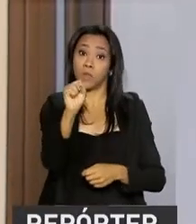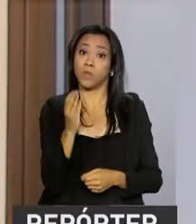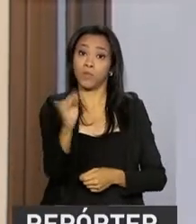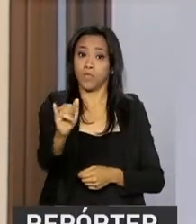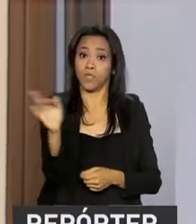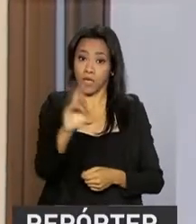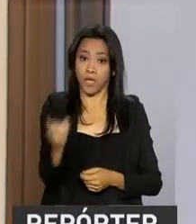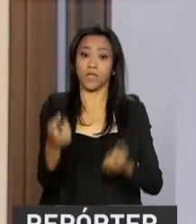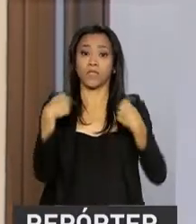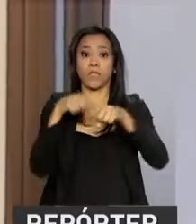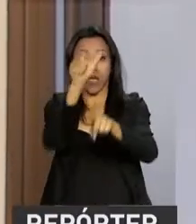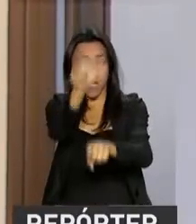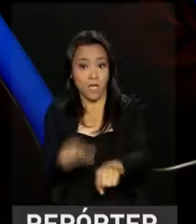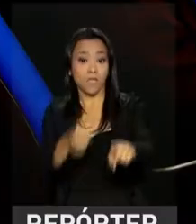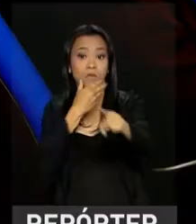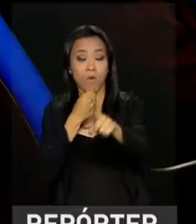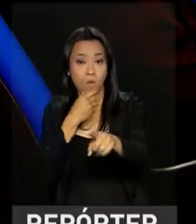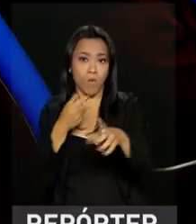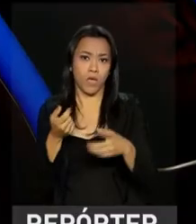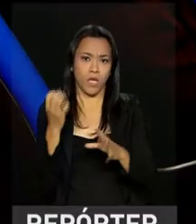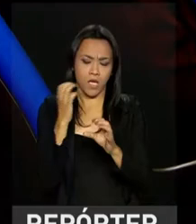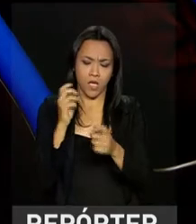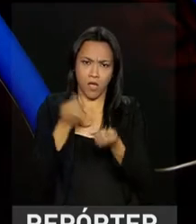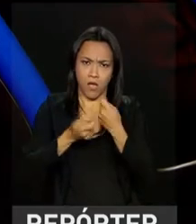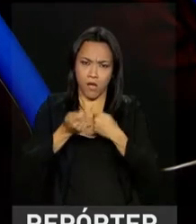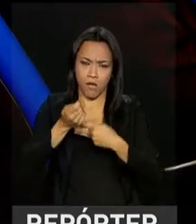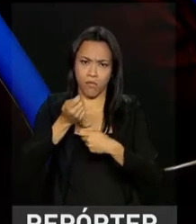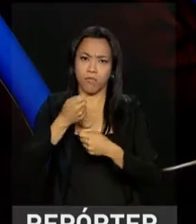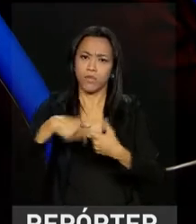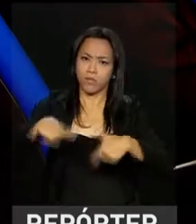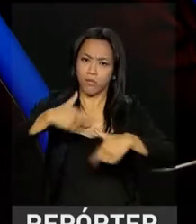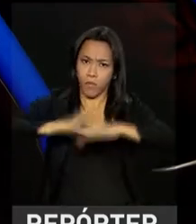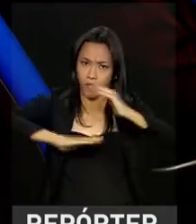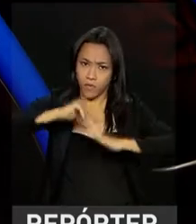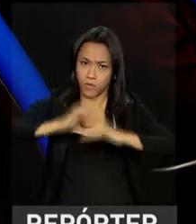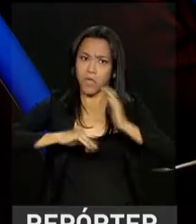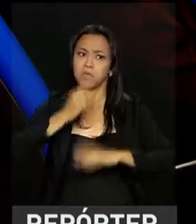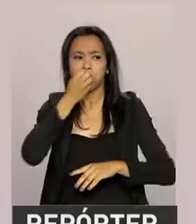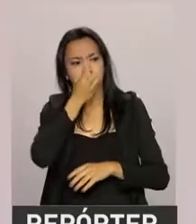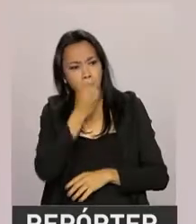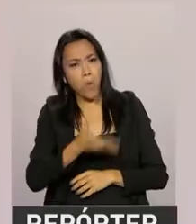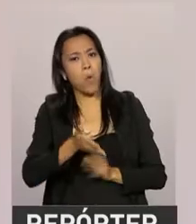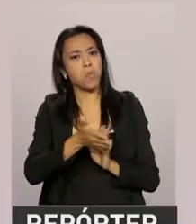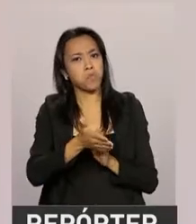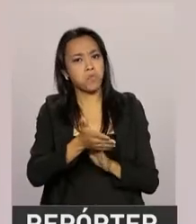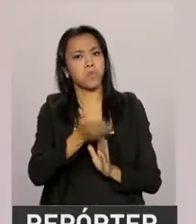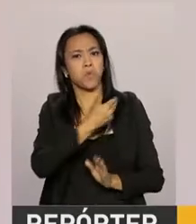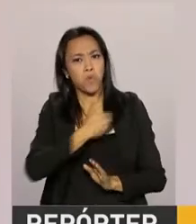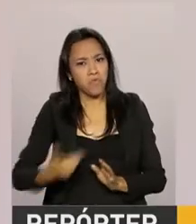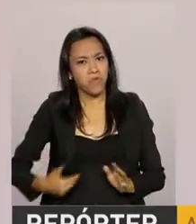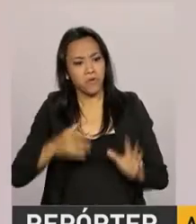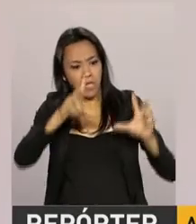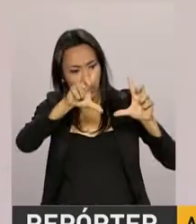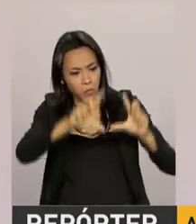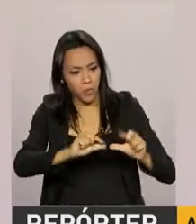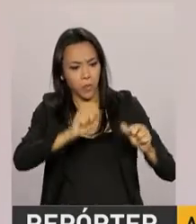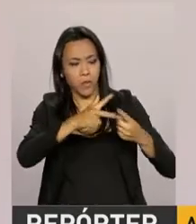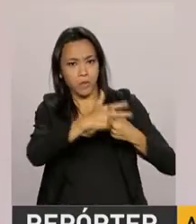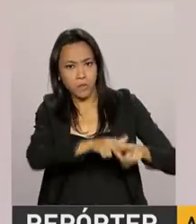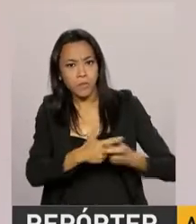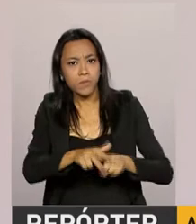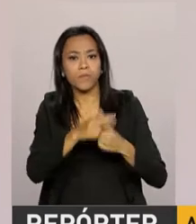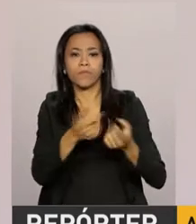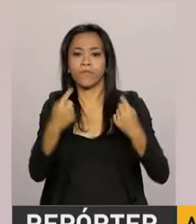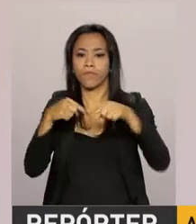vê com bons olhos o pacote de iniciativas anunciado é inadmissível uma pessoa no